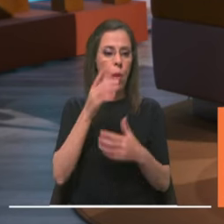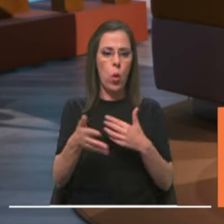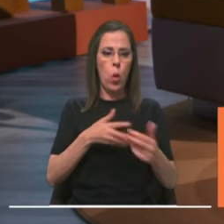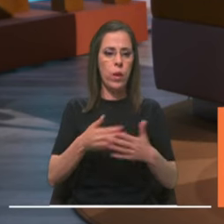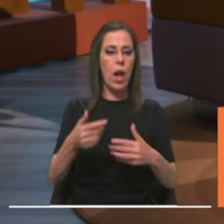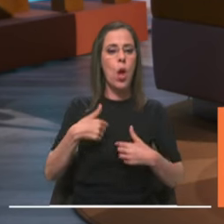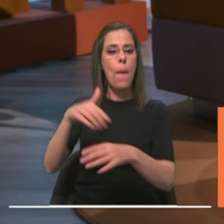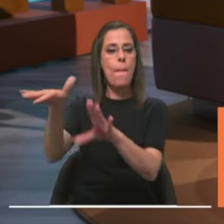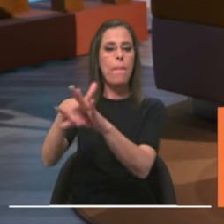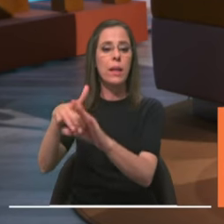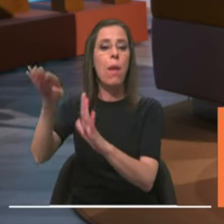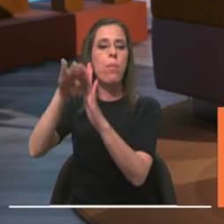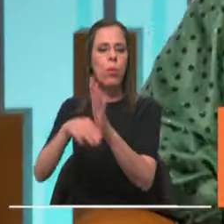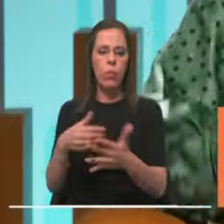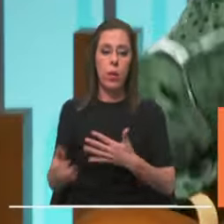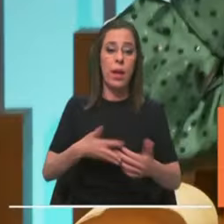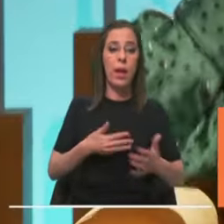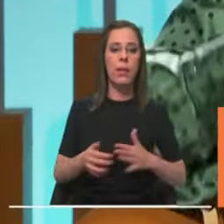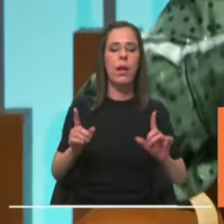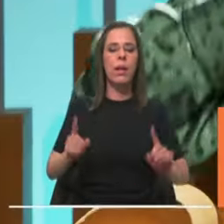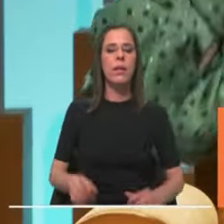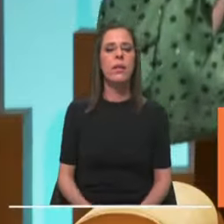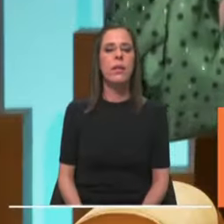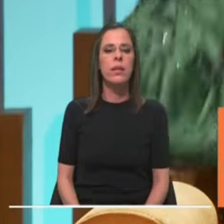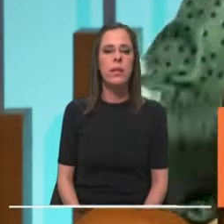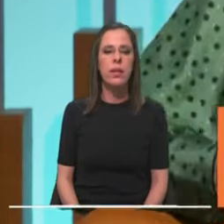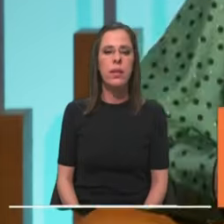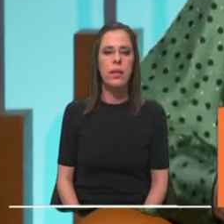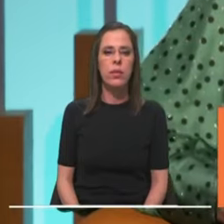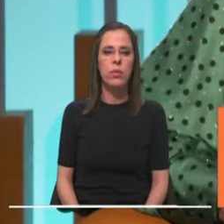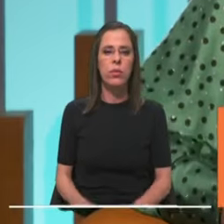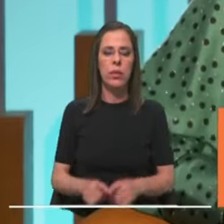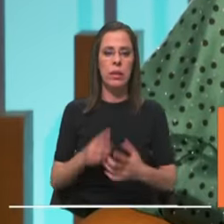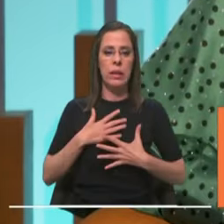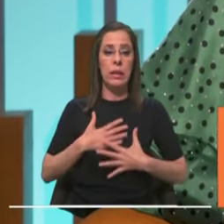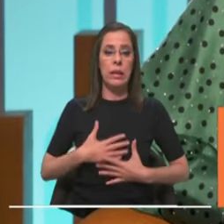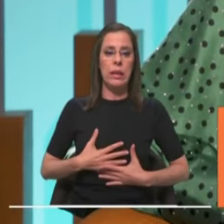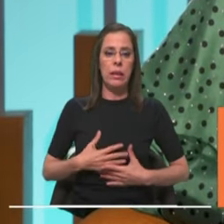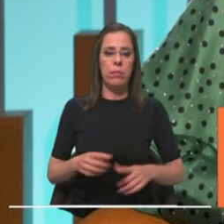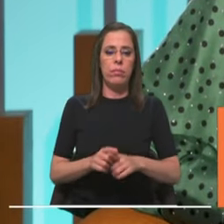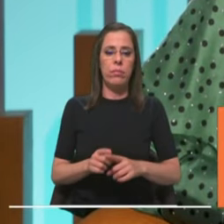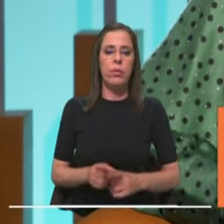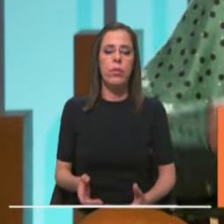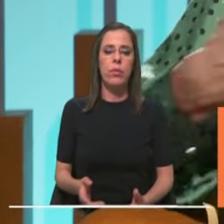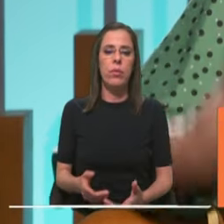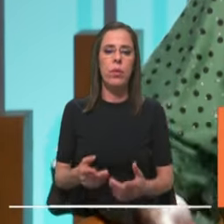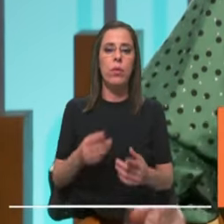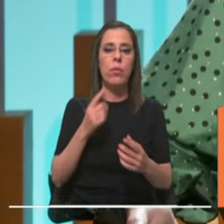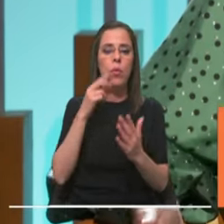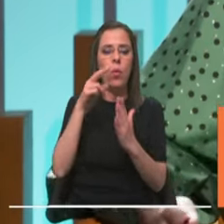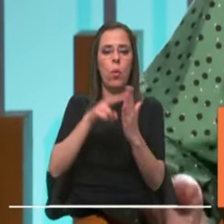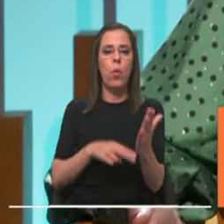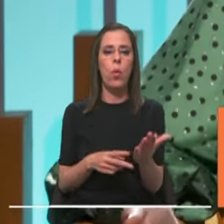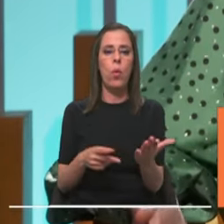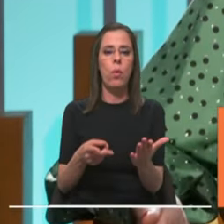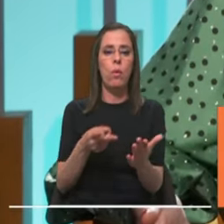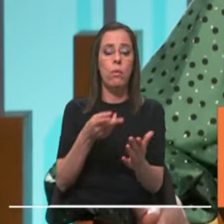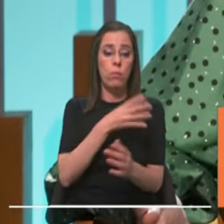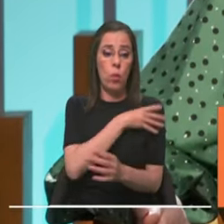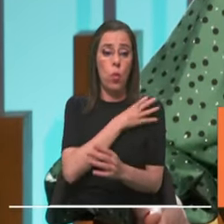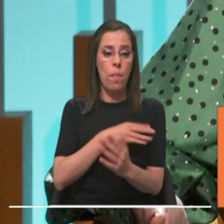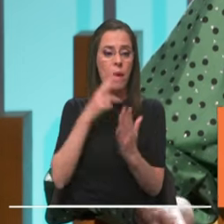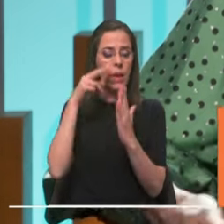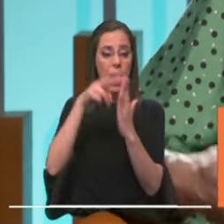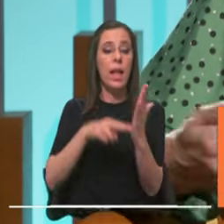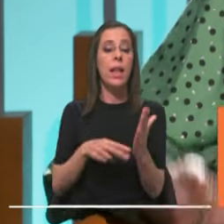minha participação no programa. Só, Tiago, deve ter descido sobre si. Como assim? No momento em que o seu comandante lhe está